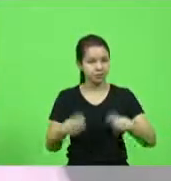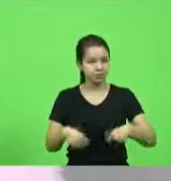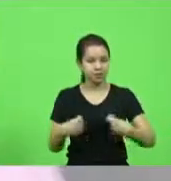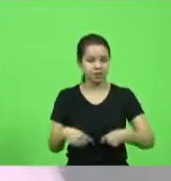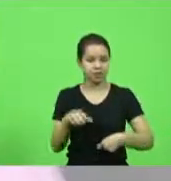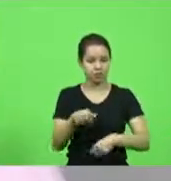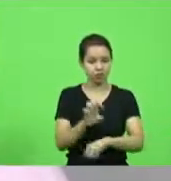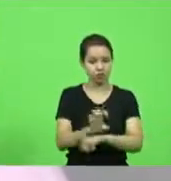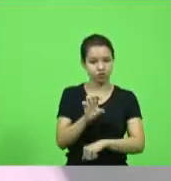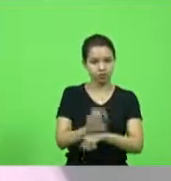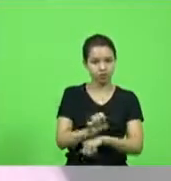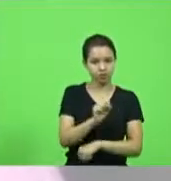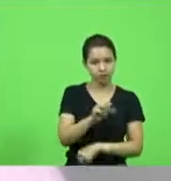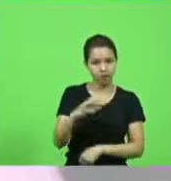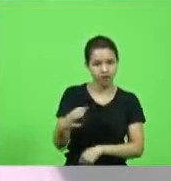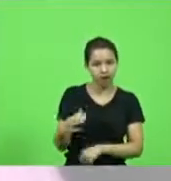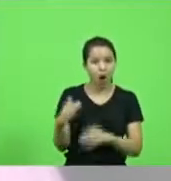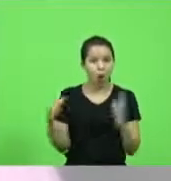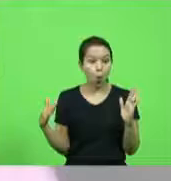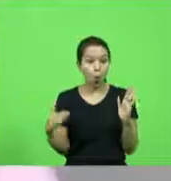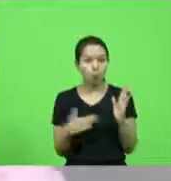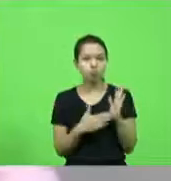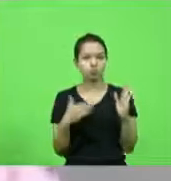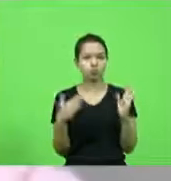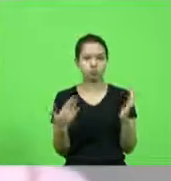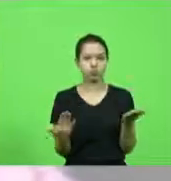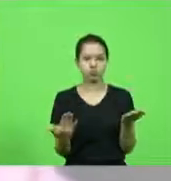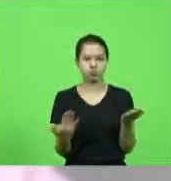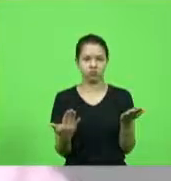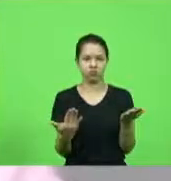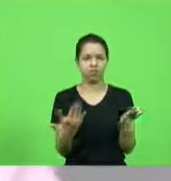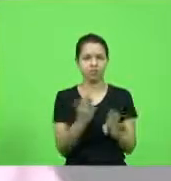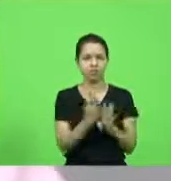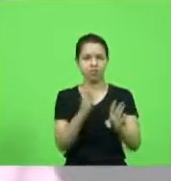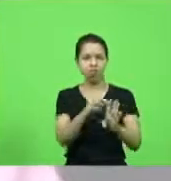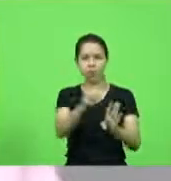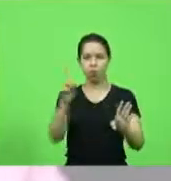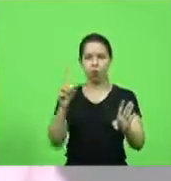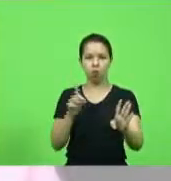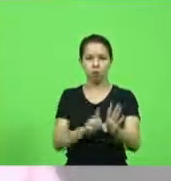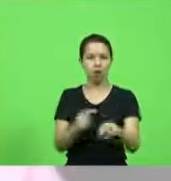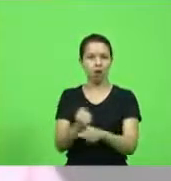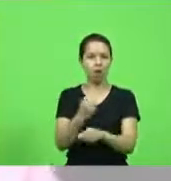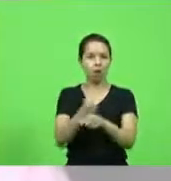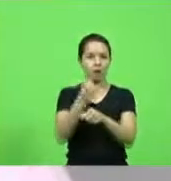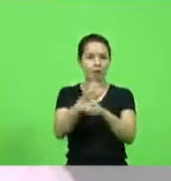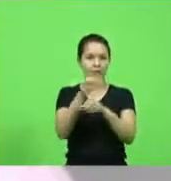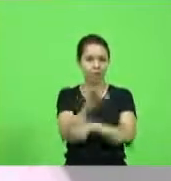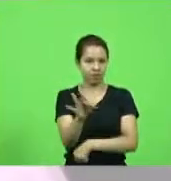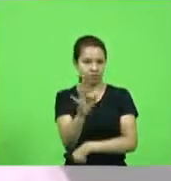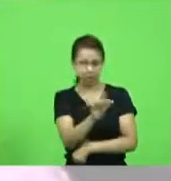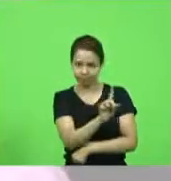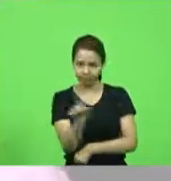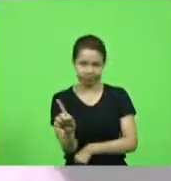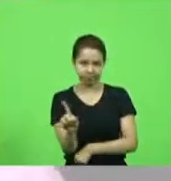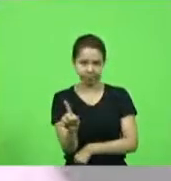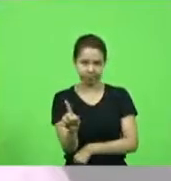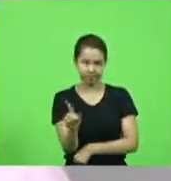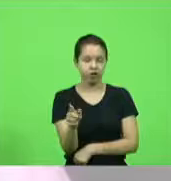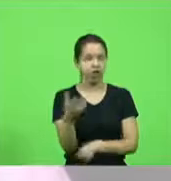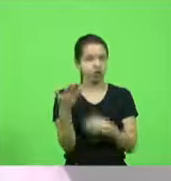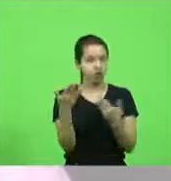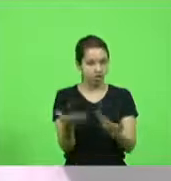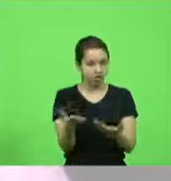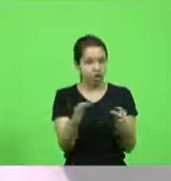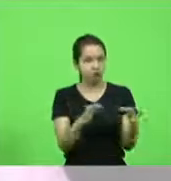por último na fila das obras federais. Então, está aí o ofício e eu espero ter a